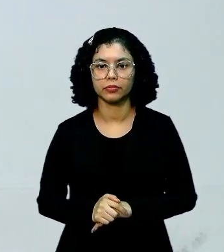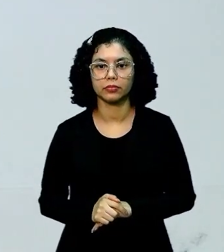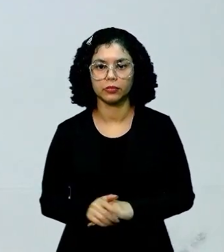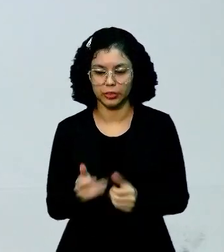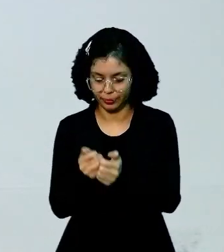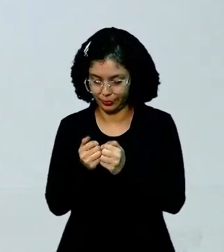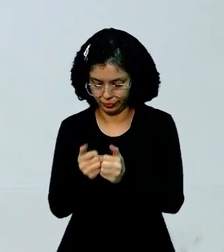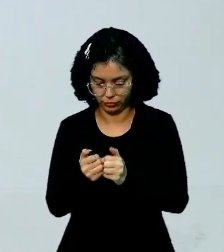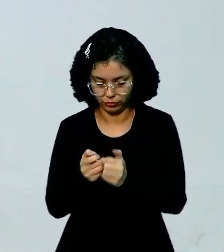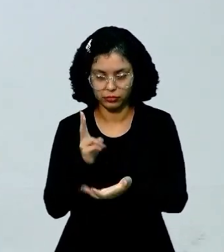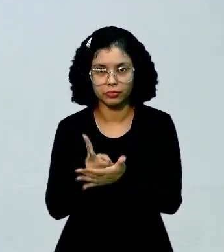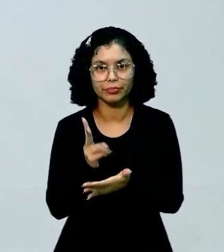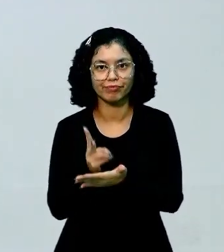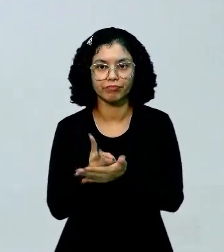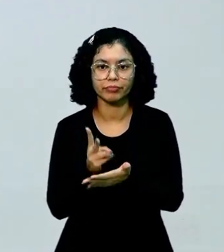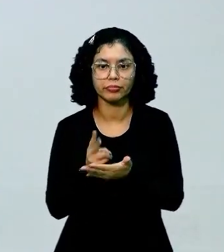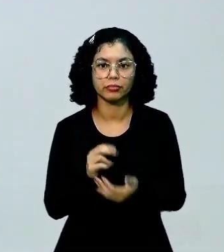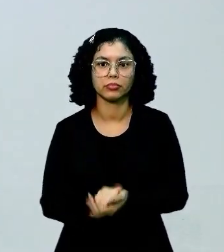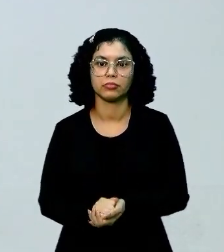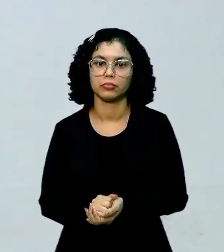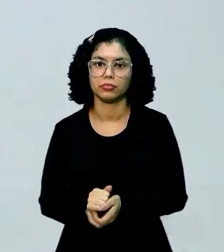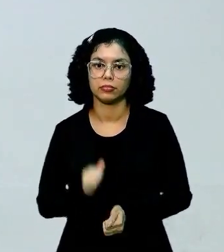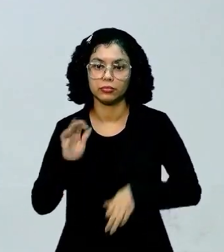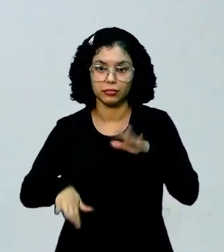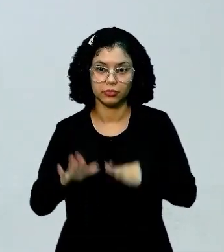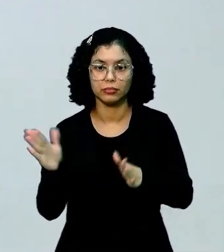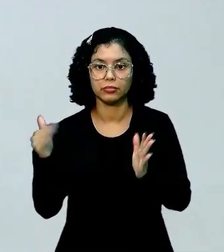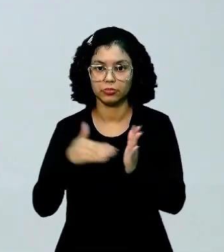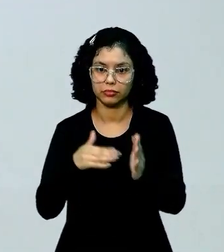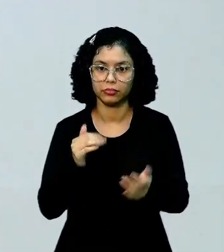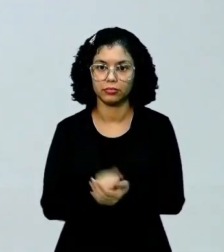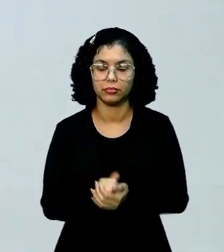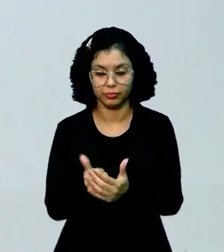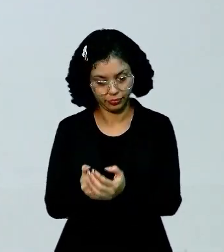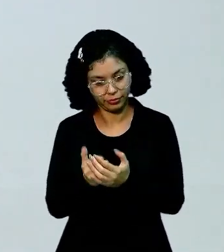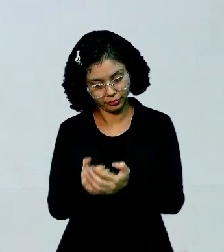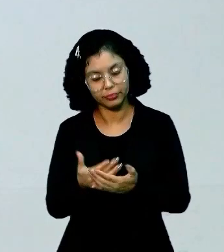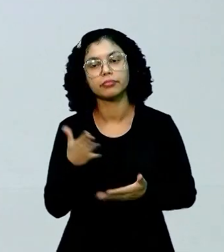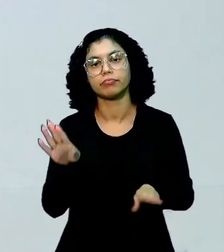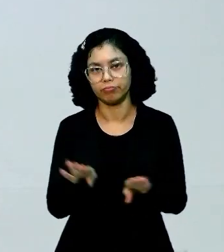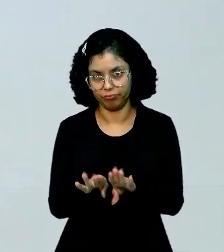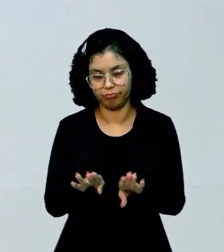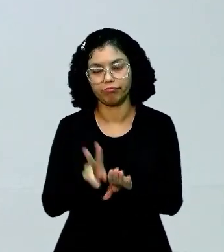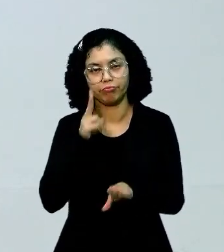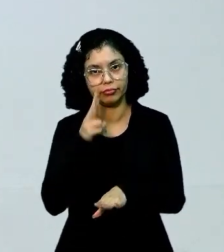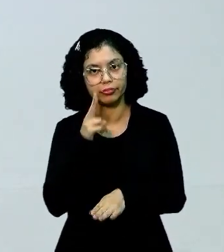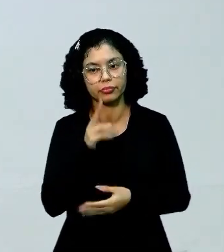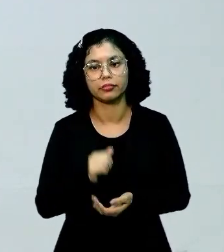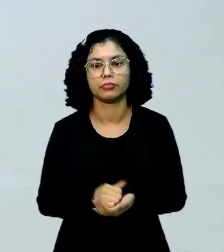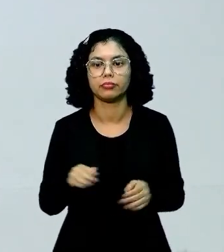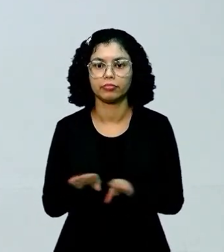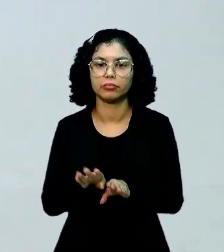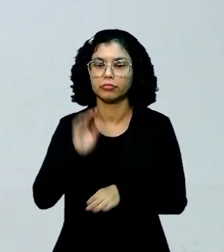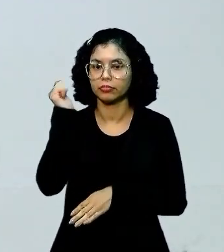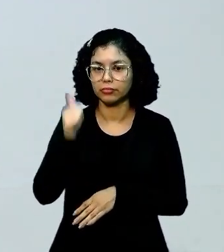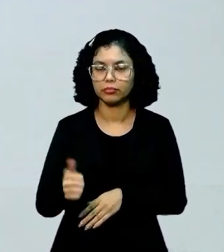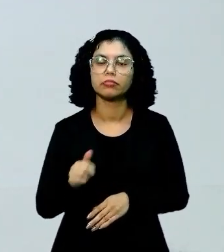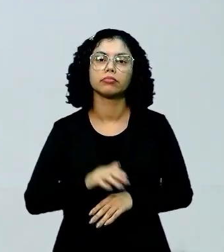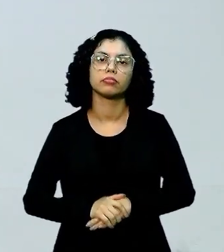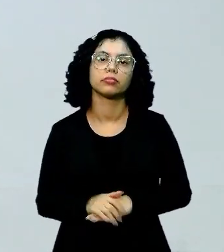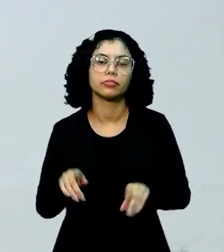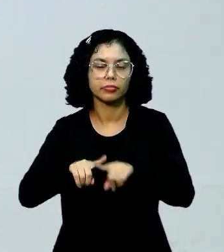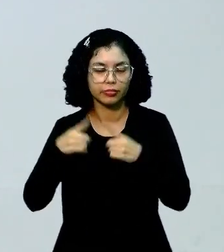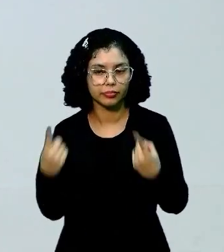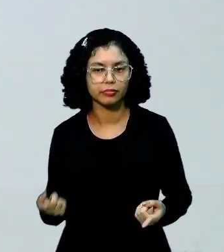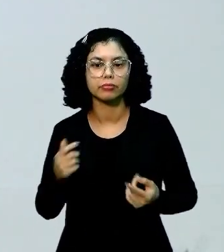desgruda do celular. Muitos de vocês às vezes, devem estar até vendo essa aula pelo celular, né? O que também é válido,